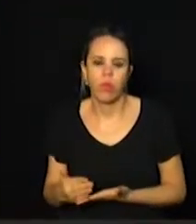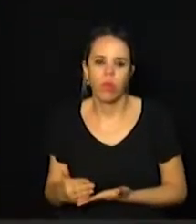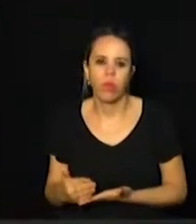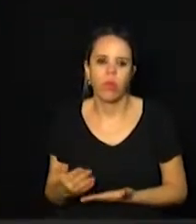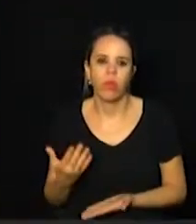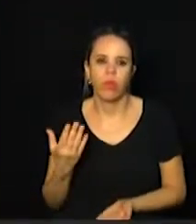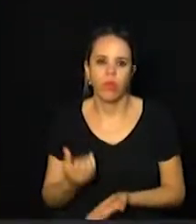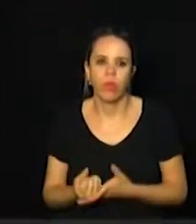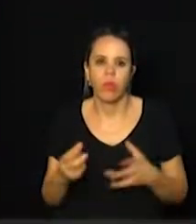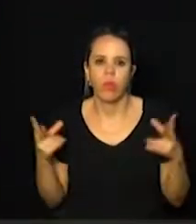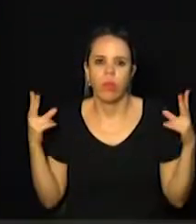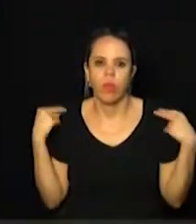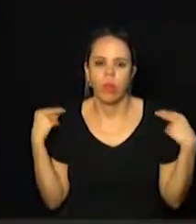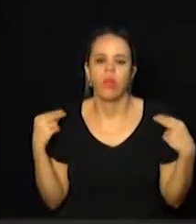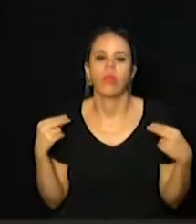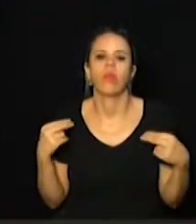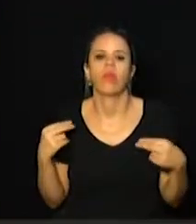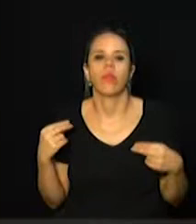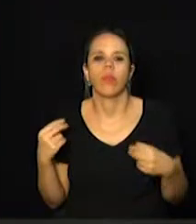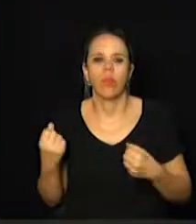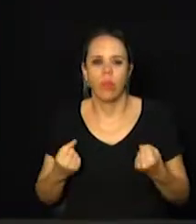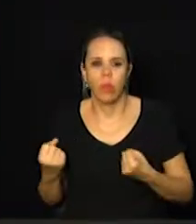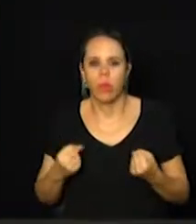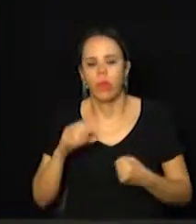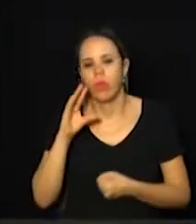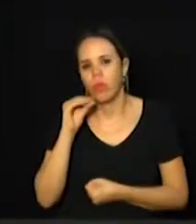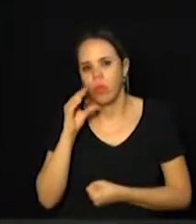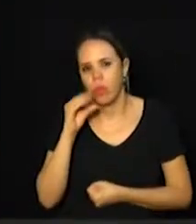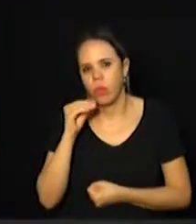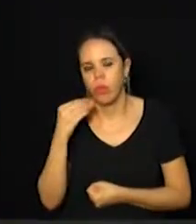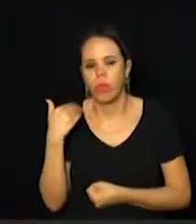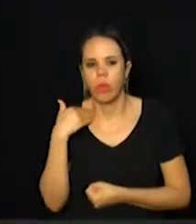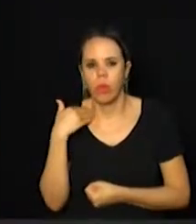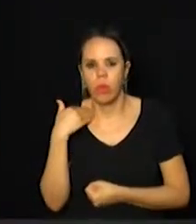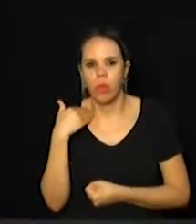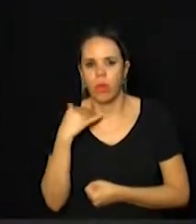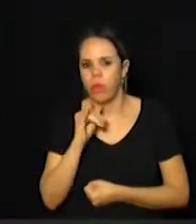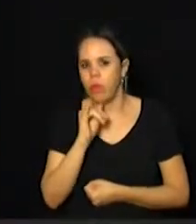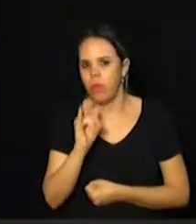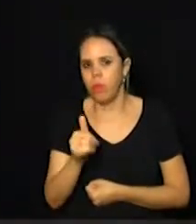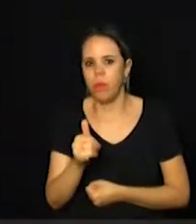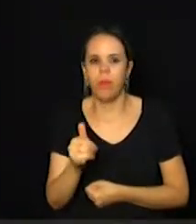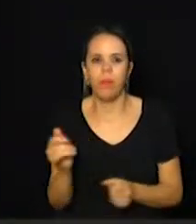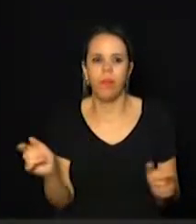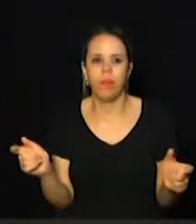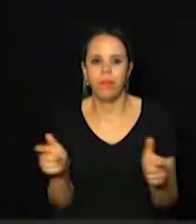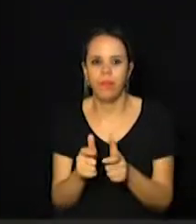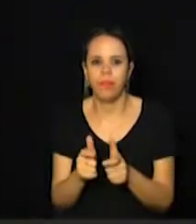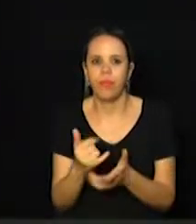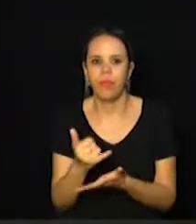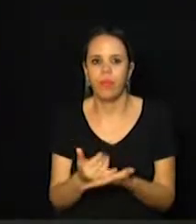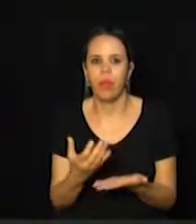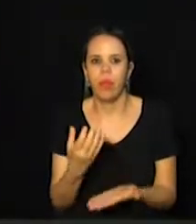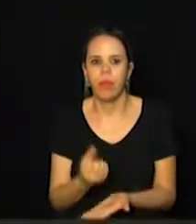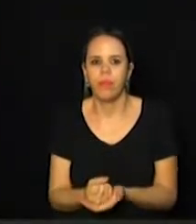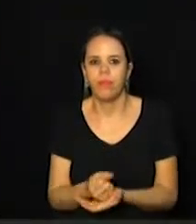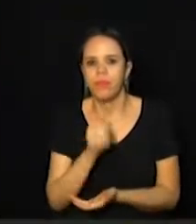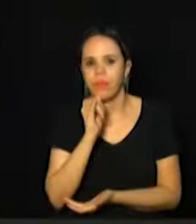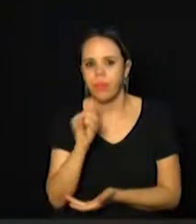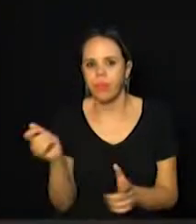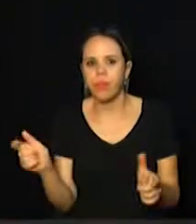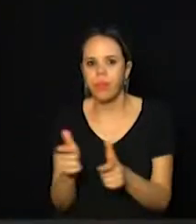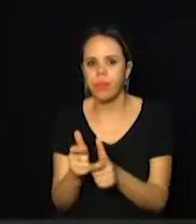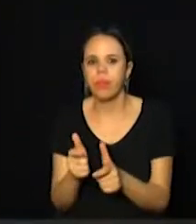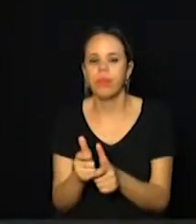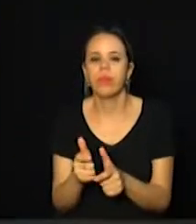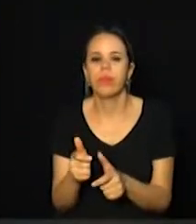com os cobradores começaram com os funcionários de banco dizendo que ia diminuir taxa dizendo que a